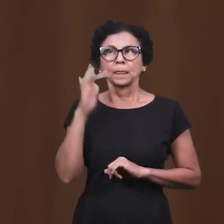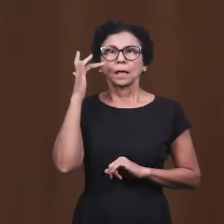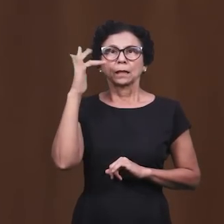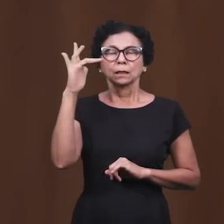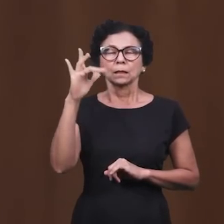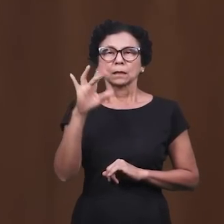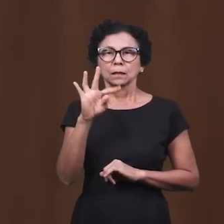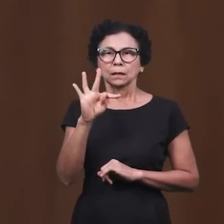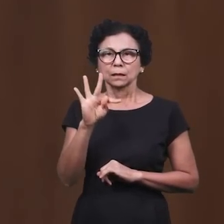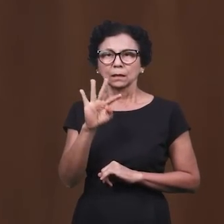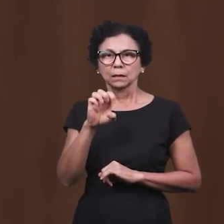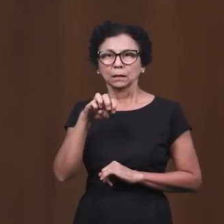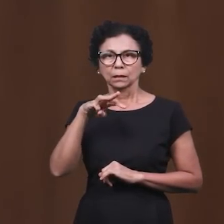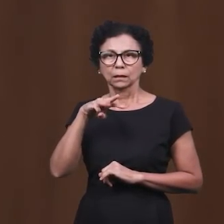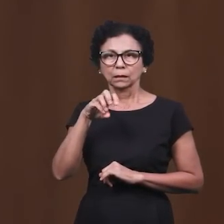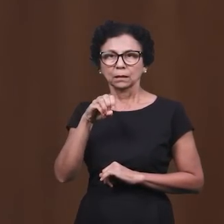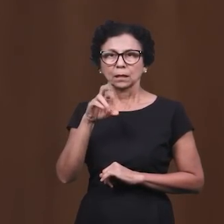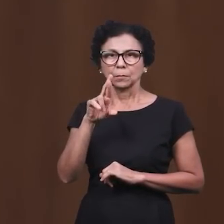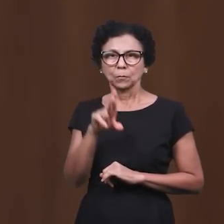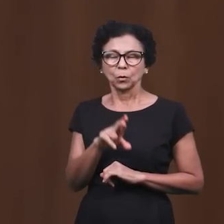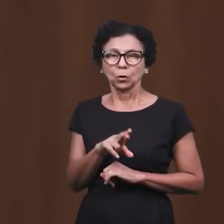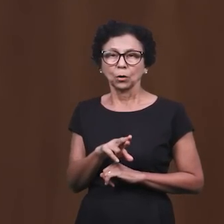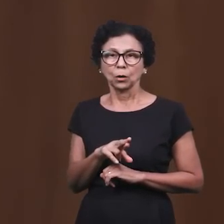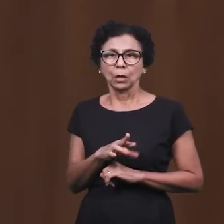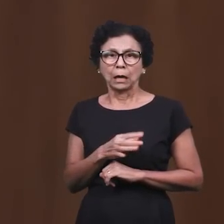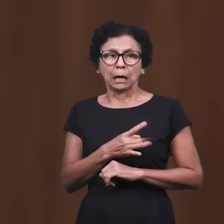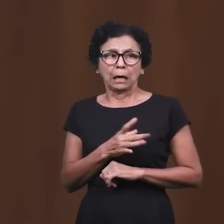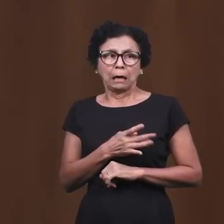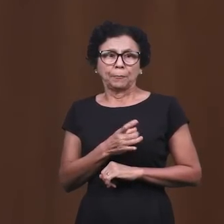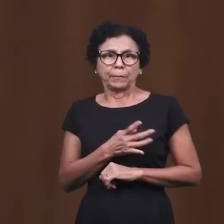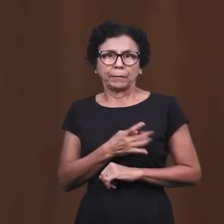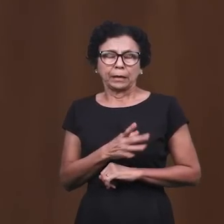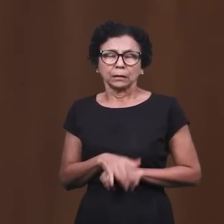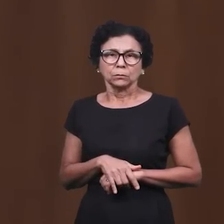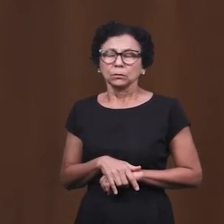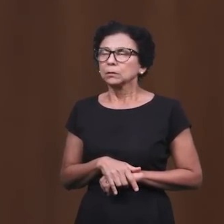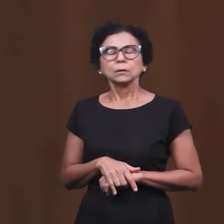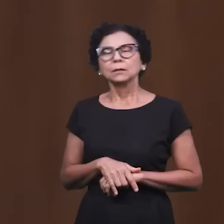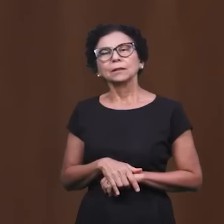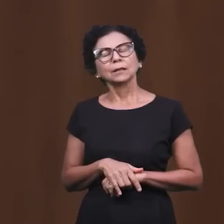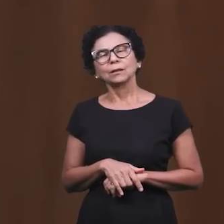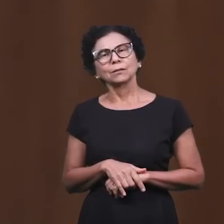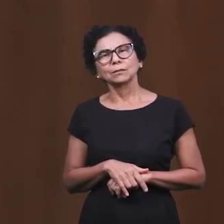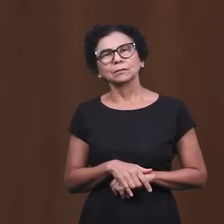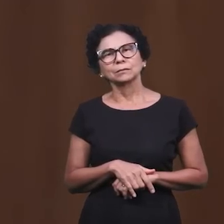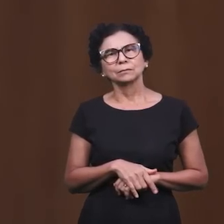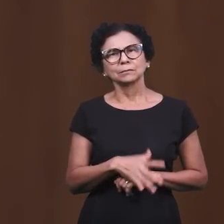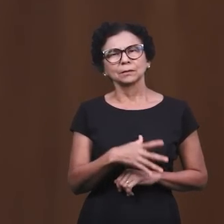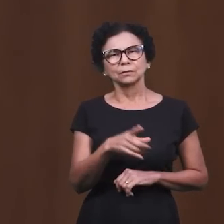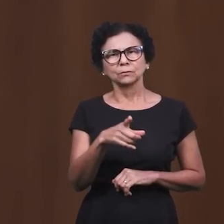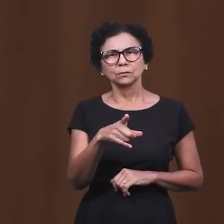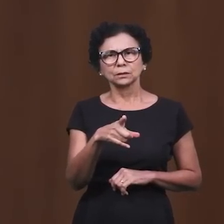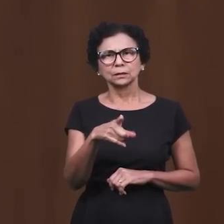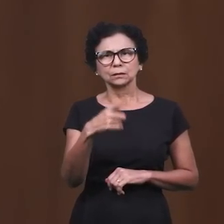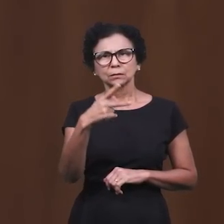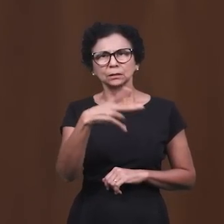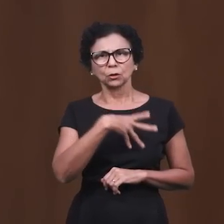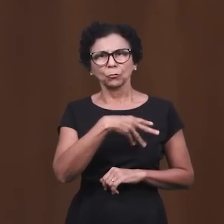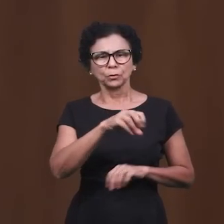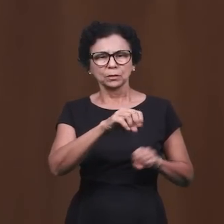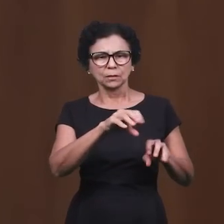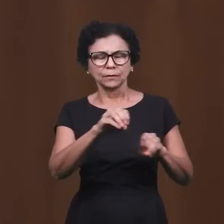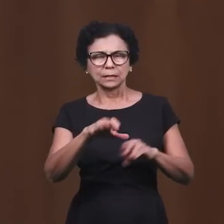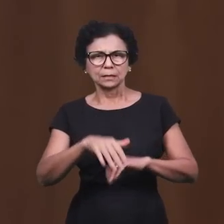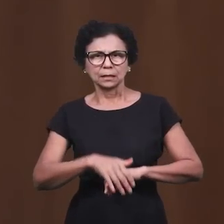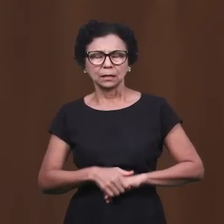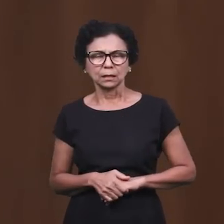né? É. Então as pessoas às vezes criam os filhos tendo medo de Deus, o que está totalmente errado, né? Uhum. Ou olha, se você não fizer isso,